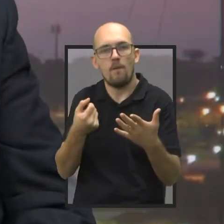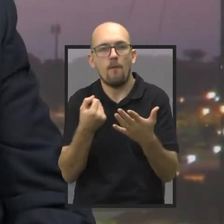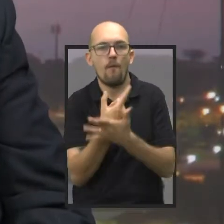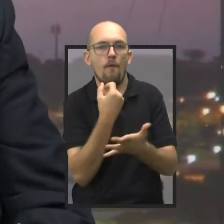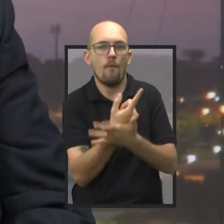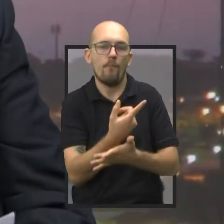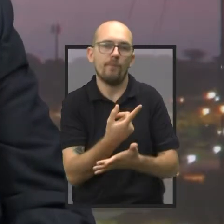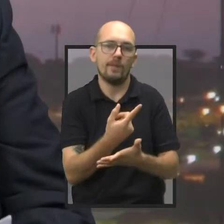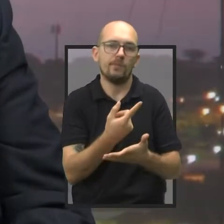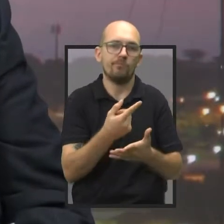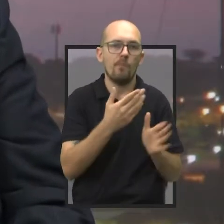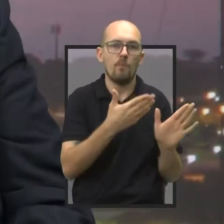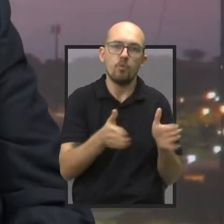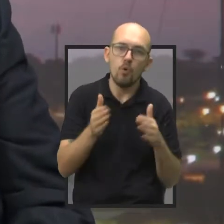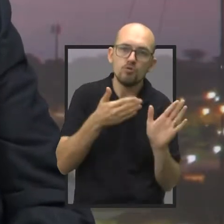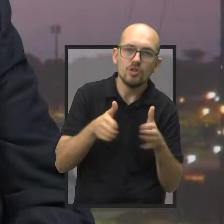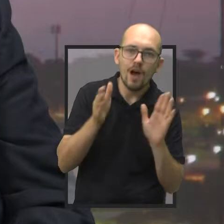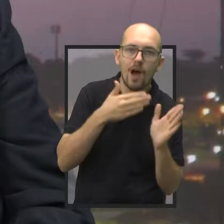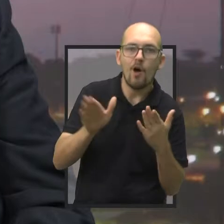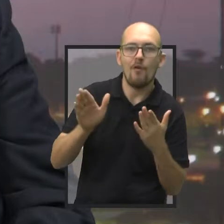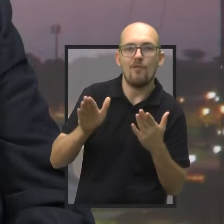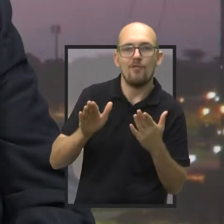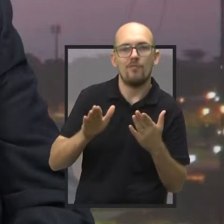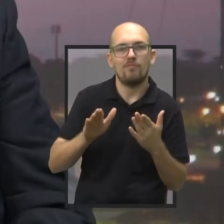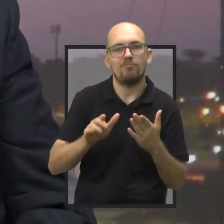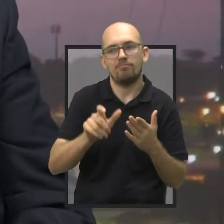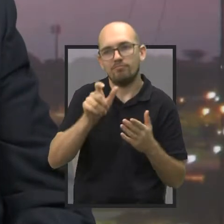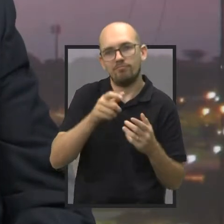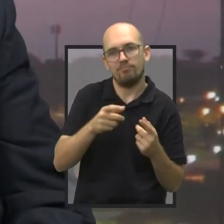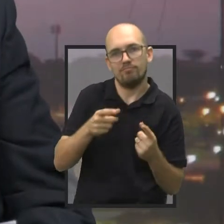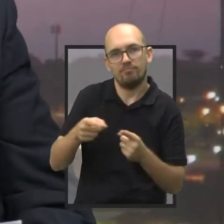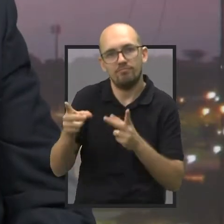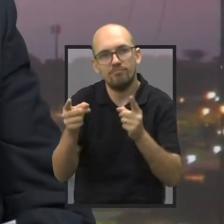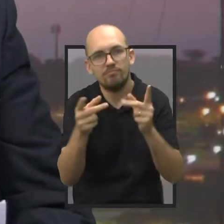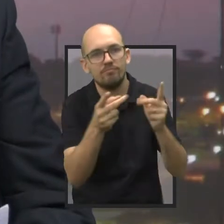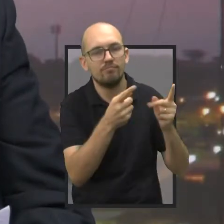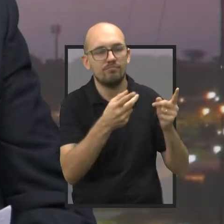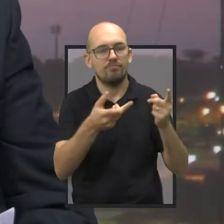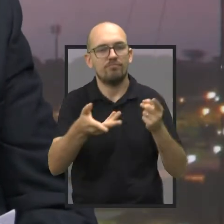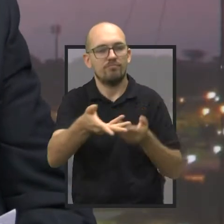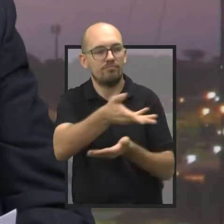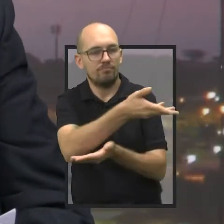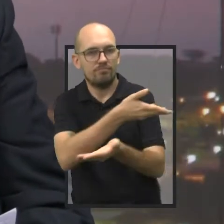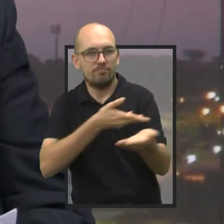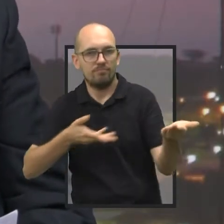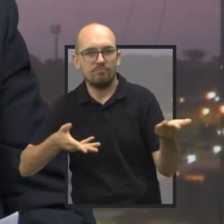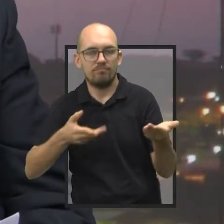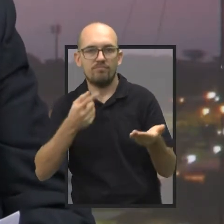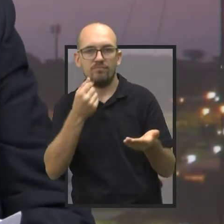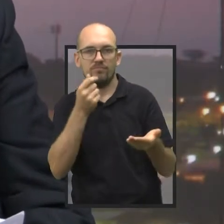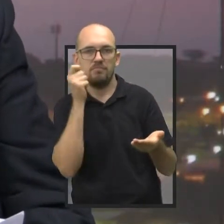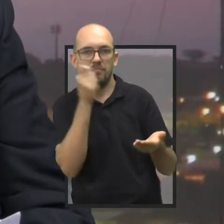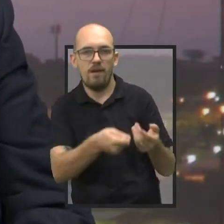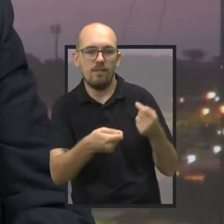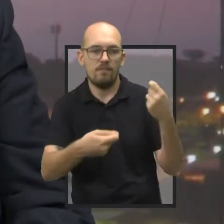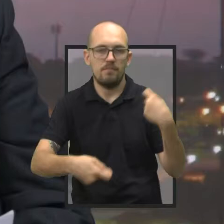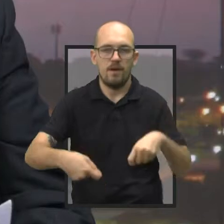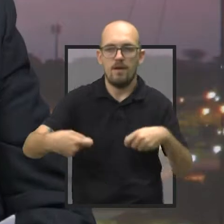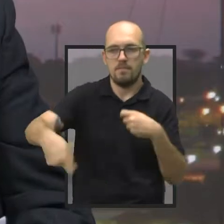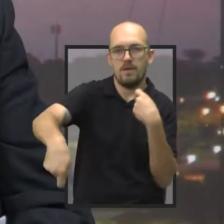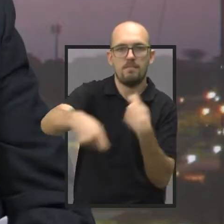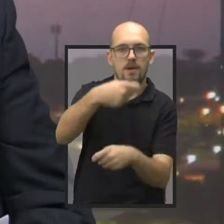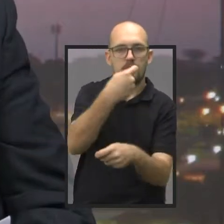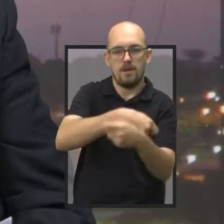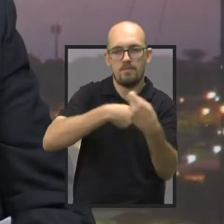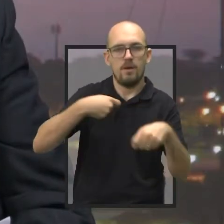produção, mercado produtivo, o mercado de vendas, o mercado de serviços, de prestação de serviços.